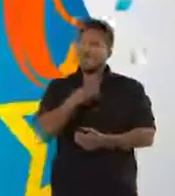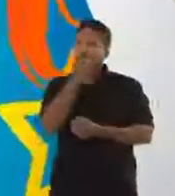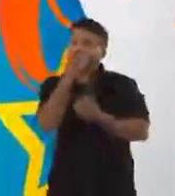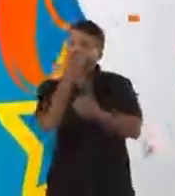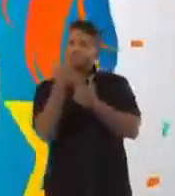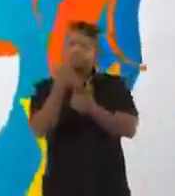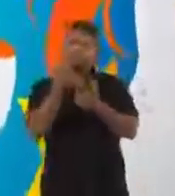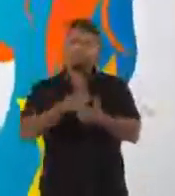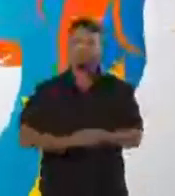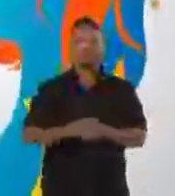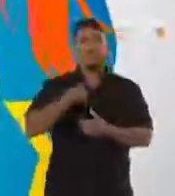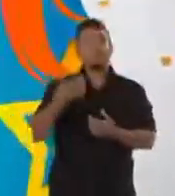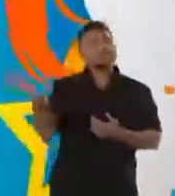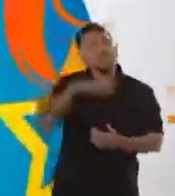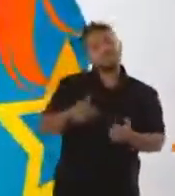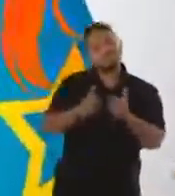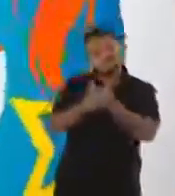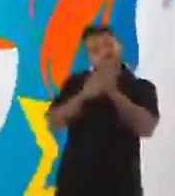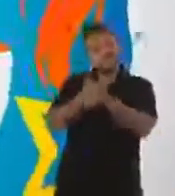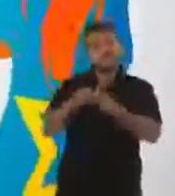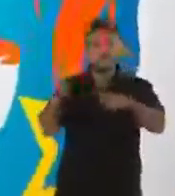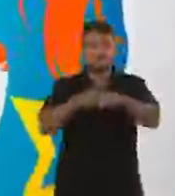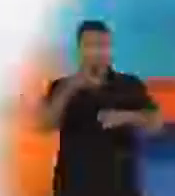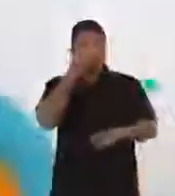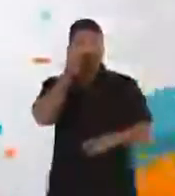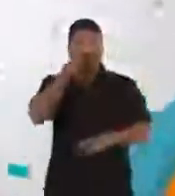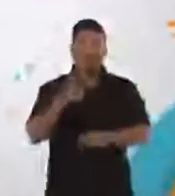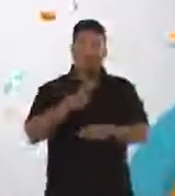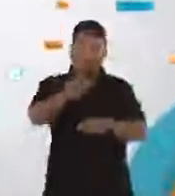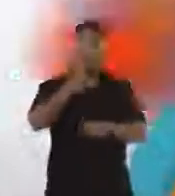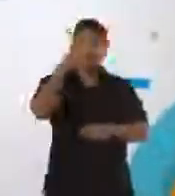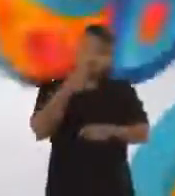Tô numa boa, vamos pra cima.